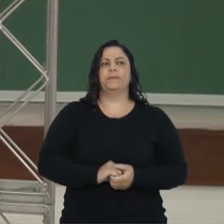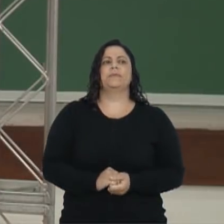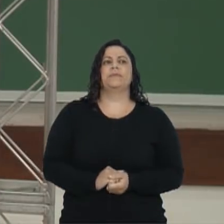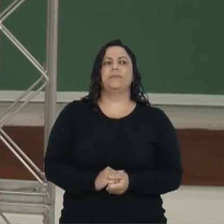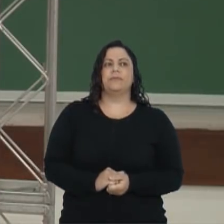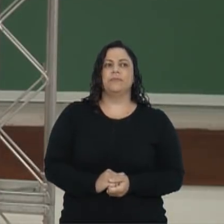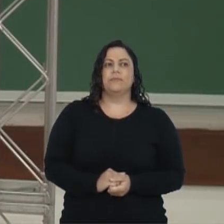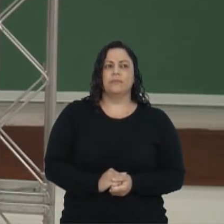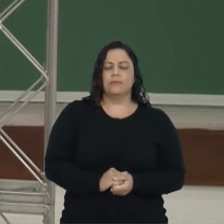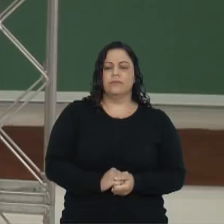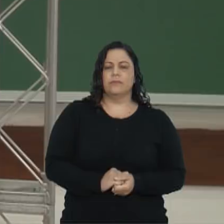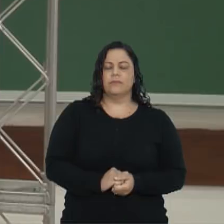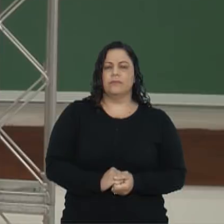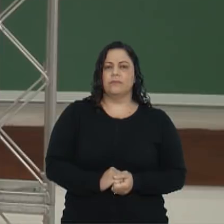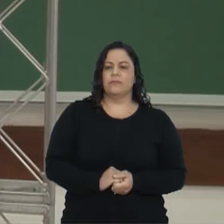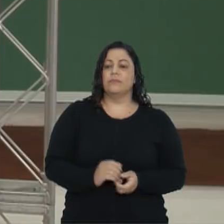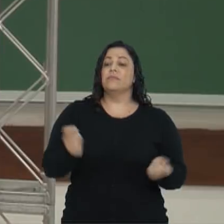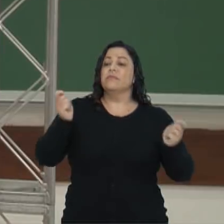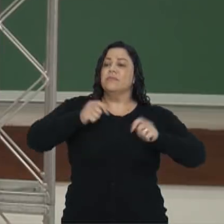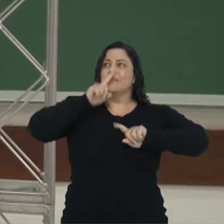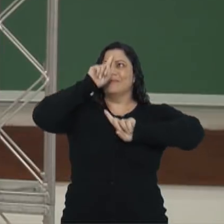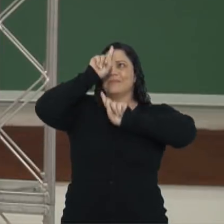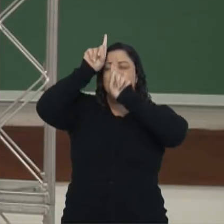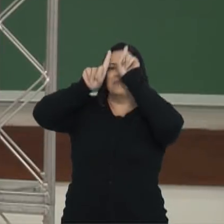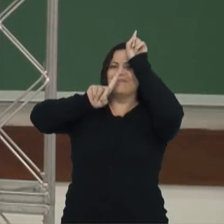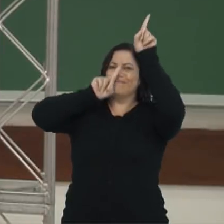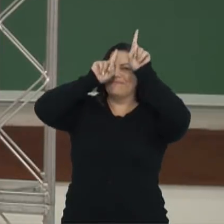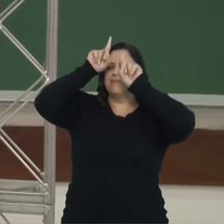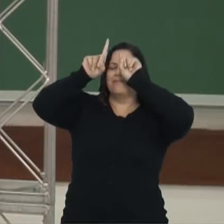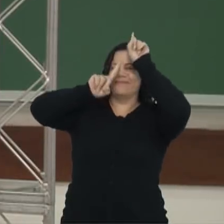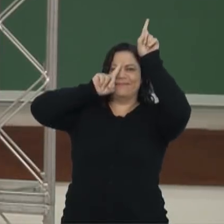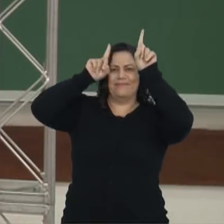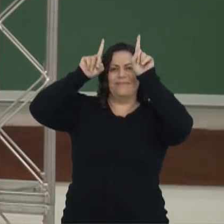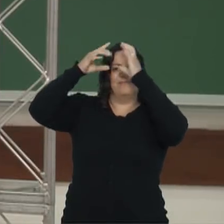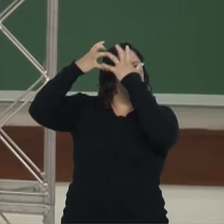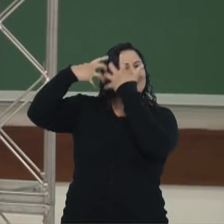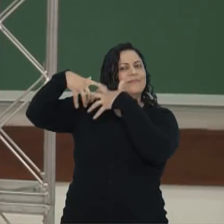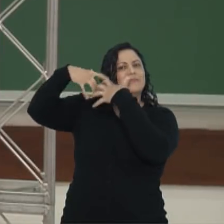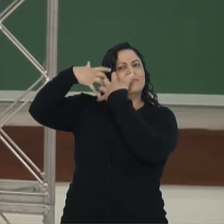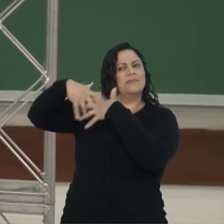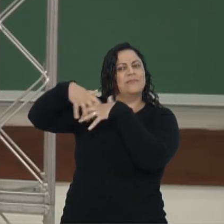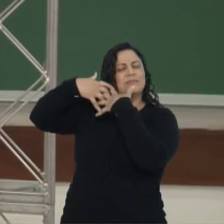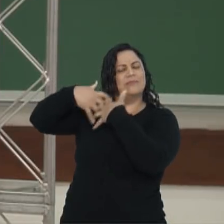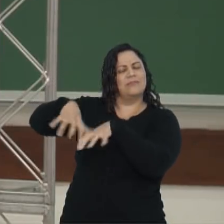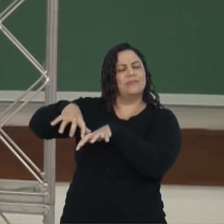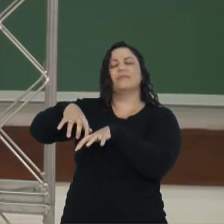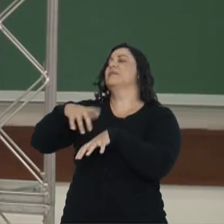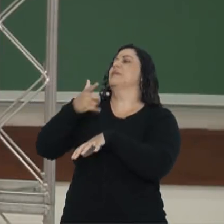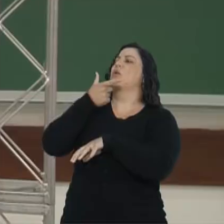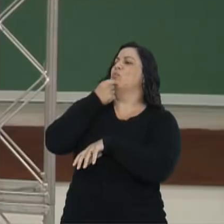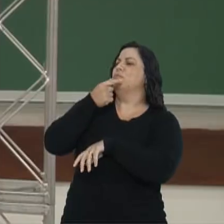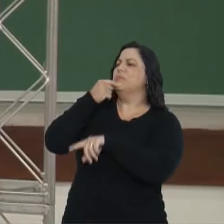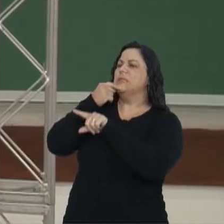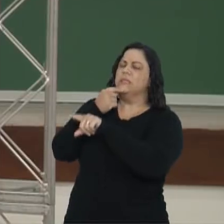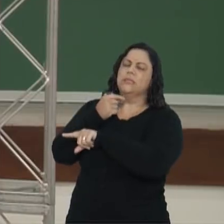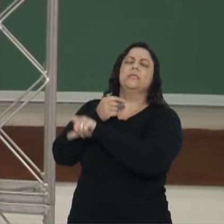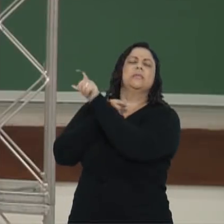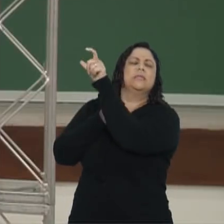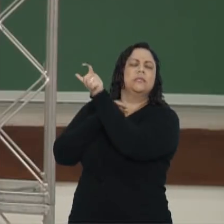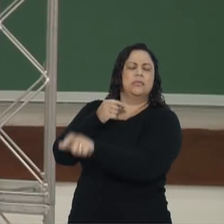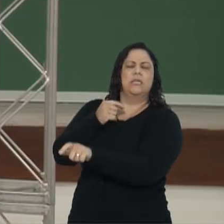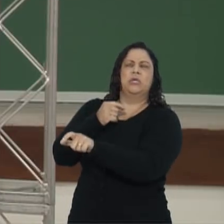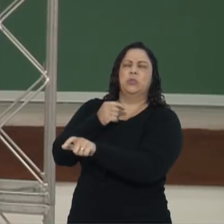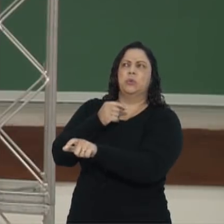quê? Falando de criatividade, então tem essa discussão sobre ócio criativo, né? Esse menino está sem imaginação, ele está sem